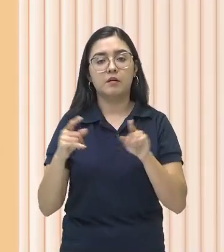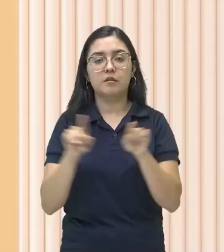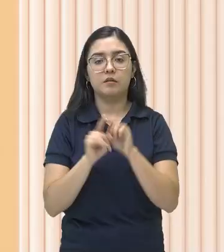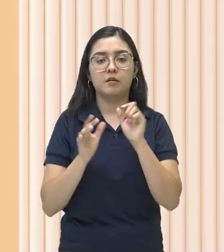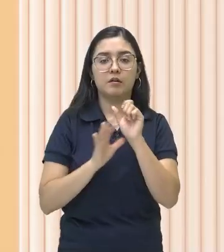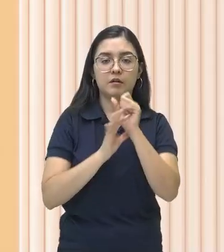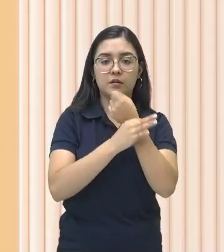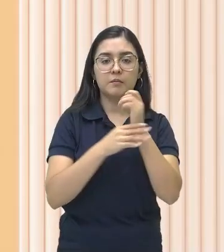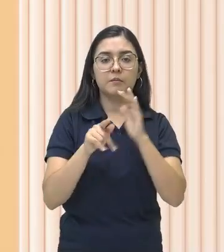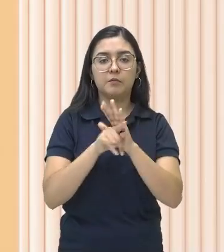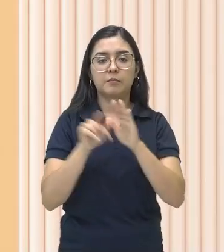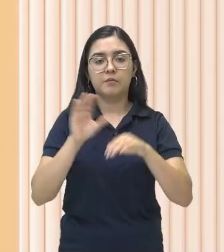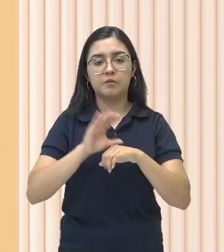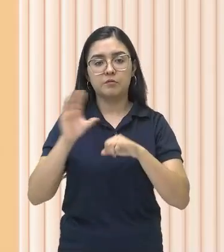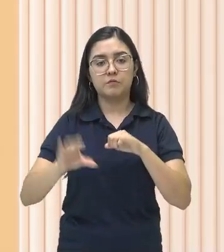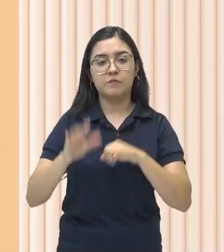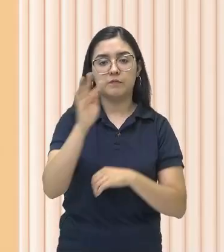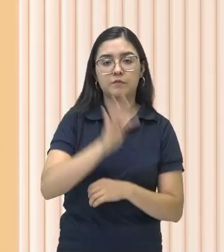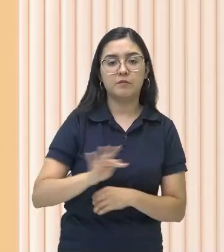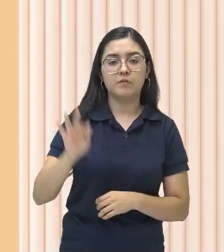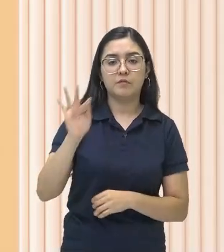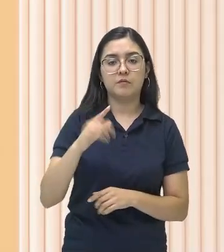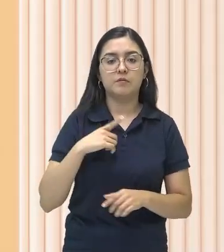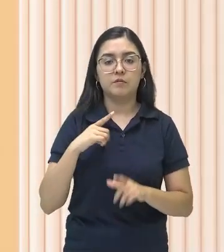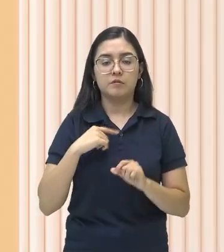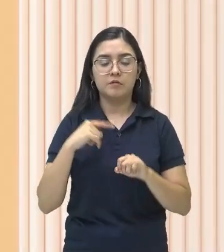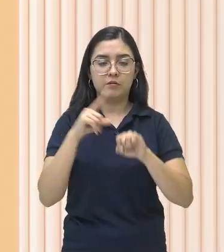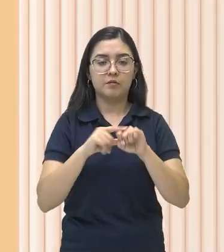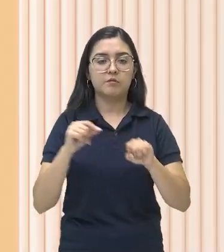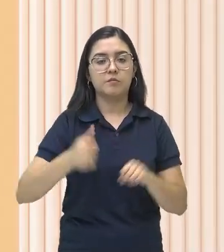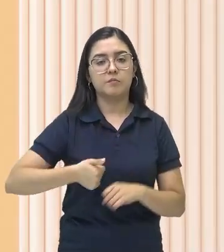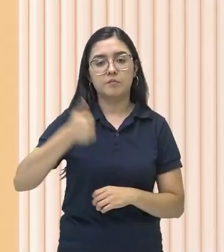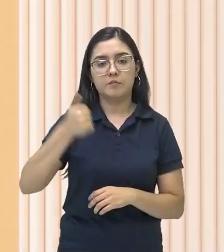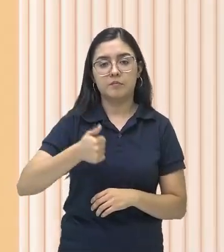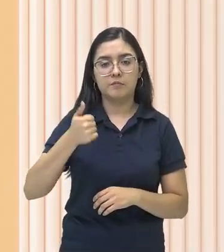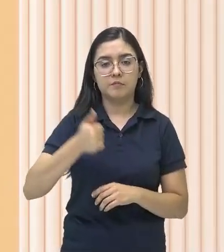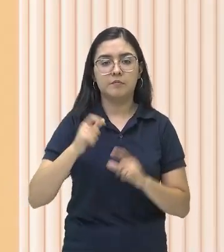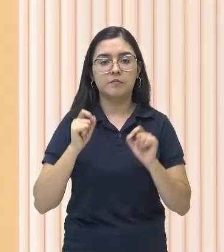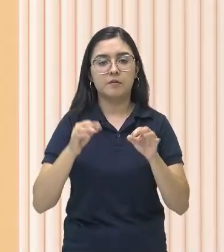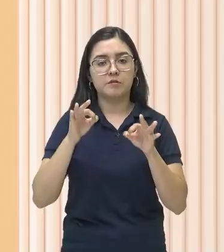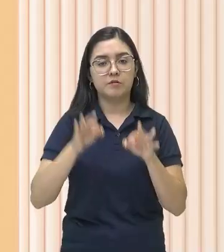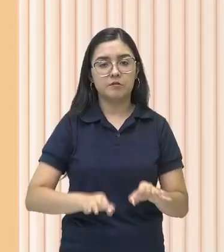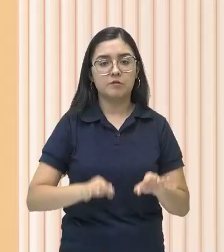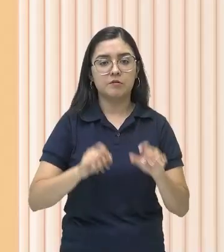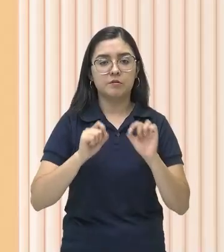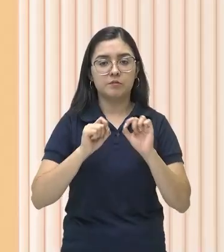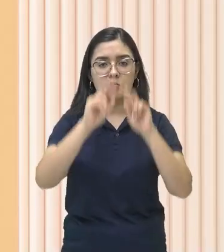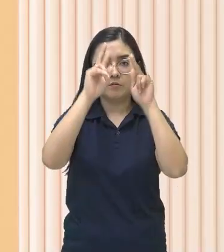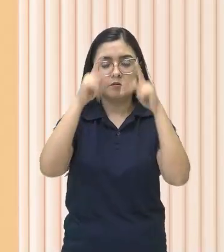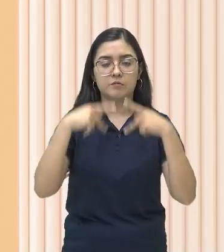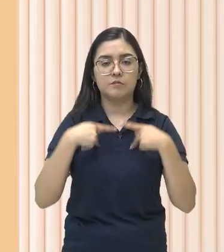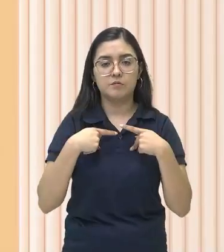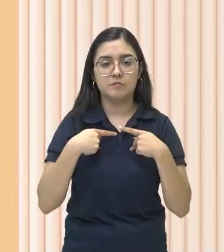na nossa Constituição Federal, lá no seu artigo 1º, a questão da dignidade